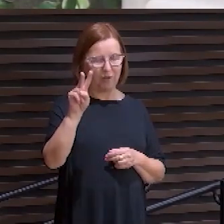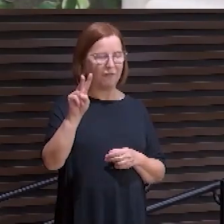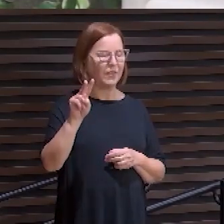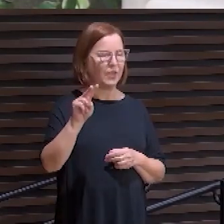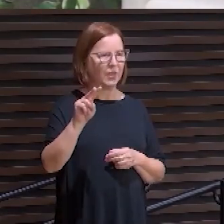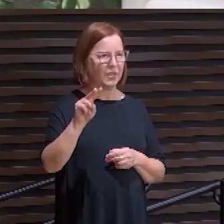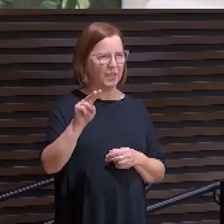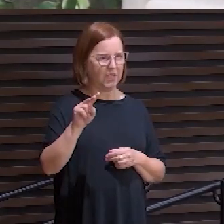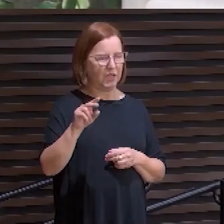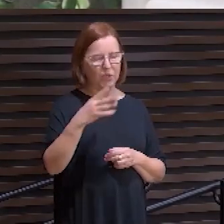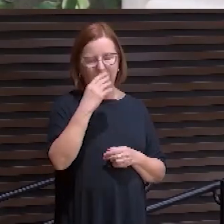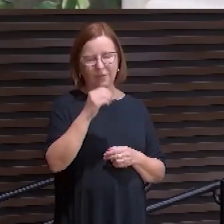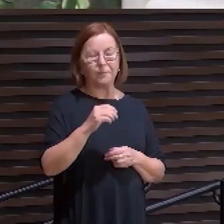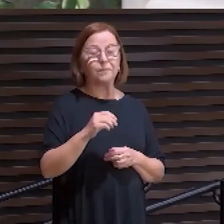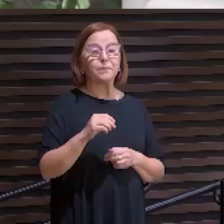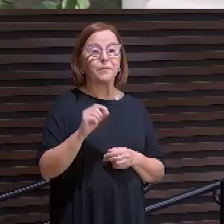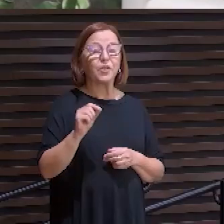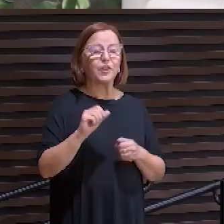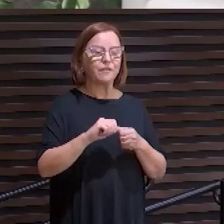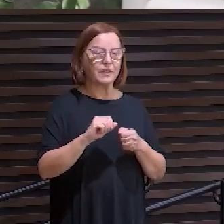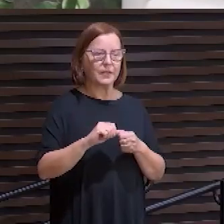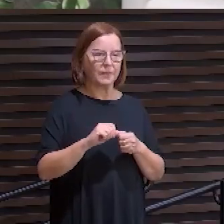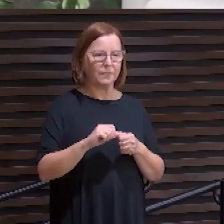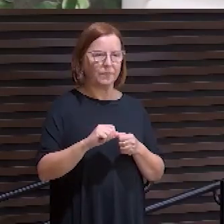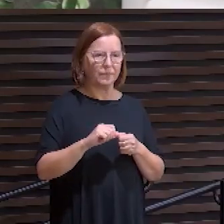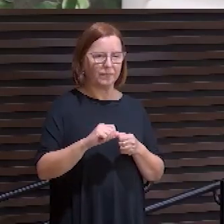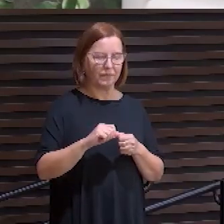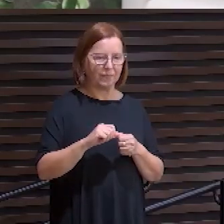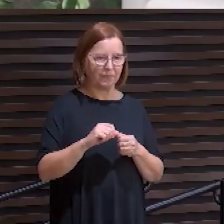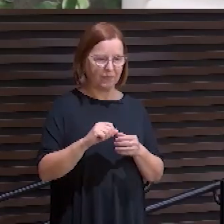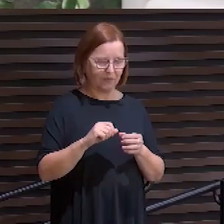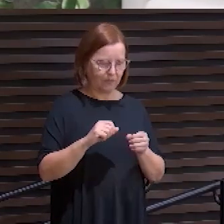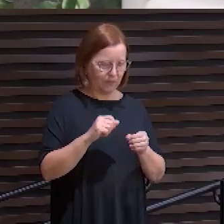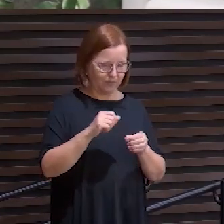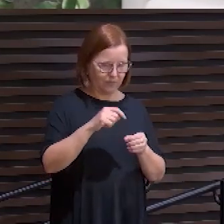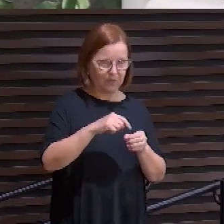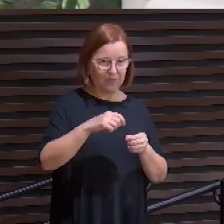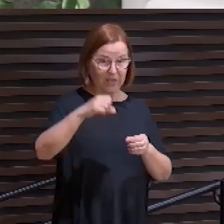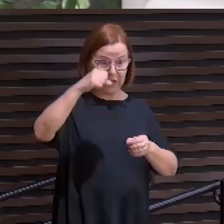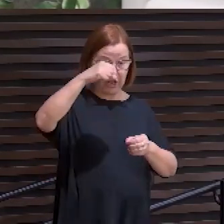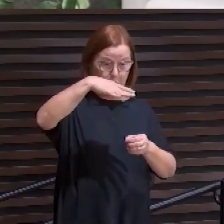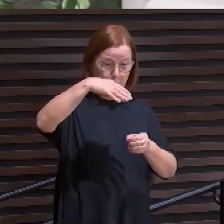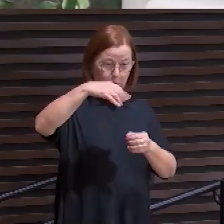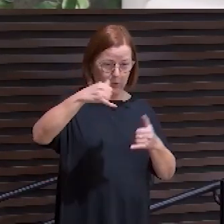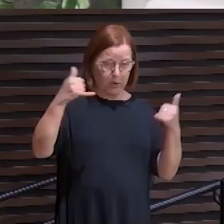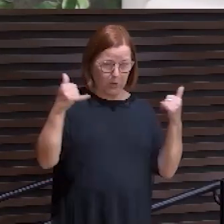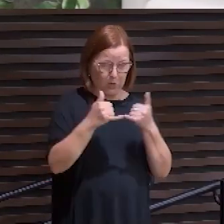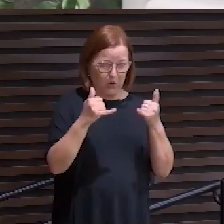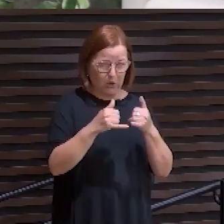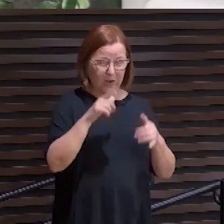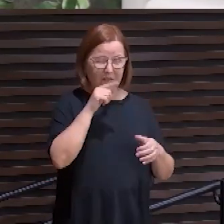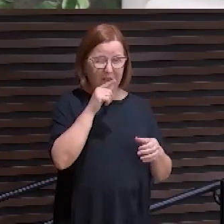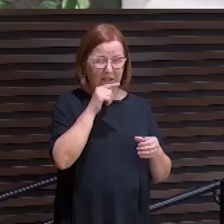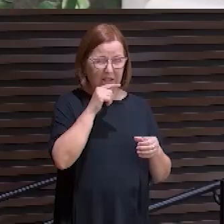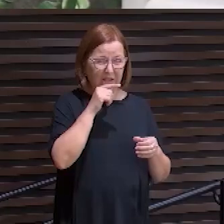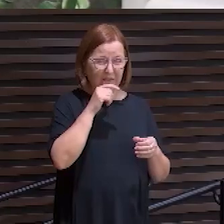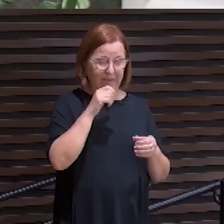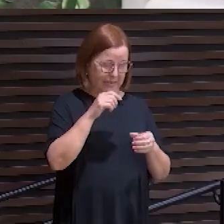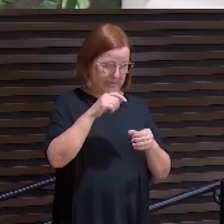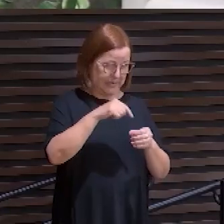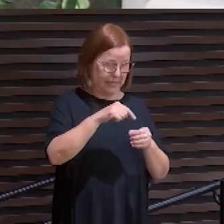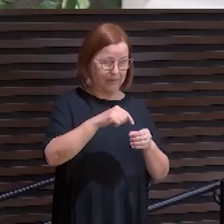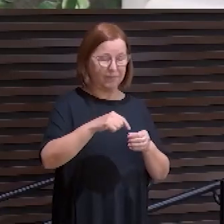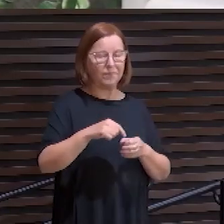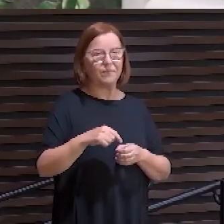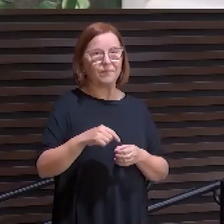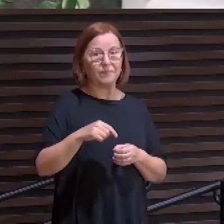ele fazia o seguinte, acendia uma luz e dava um choque na água, a planária se enroscava.